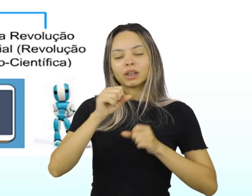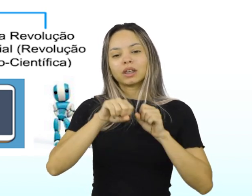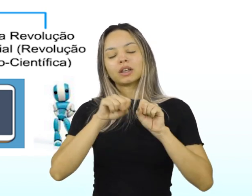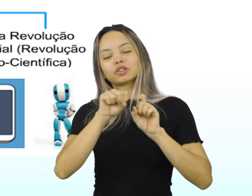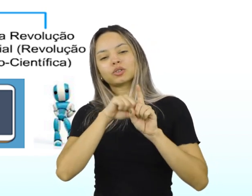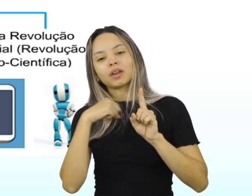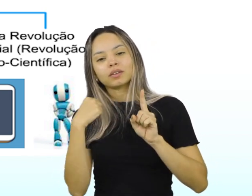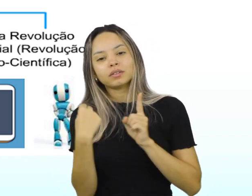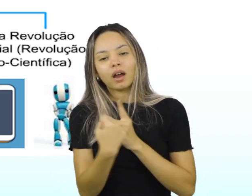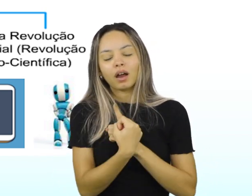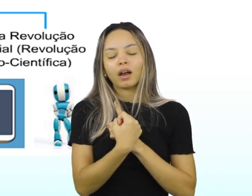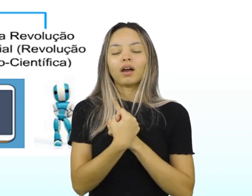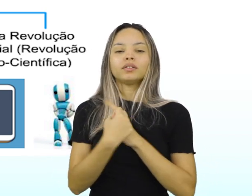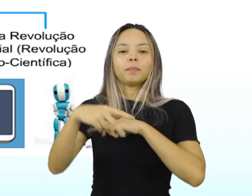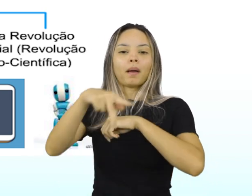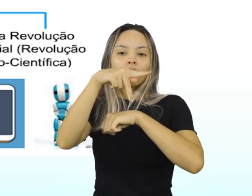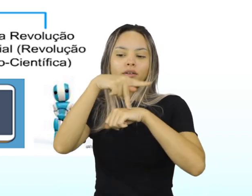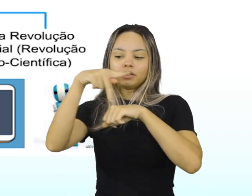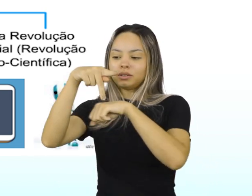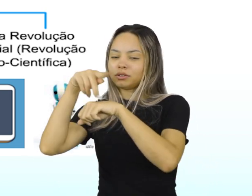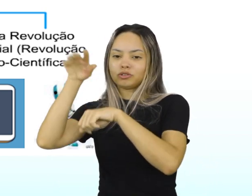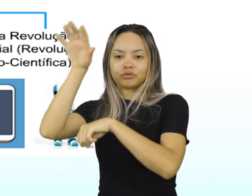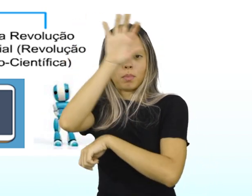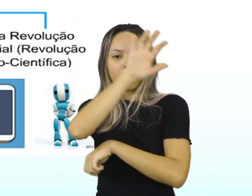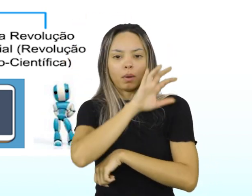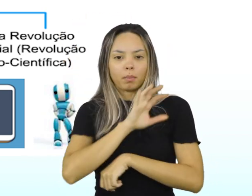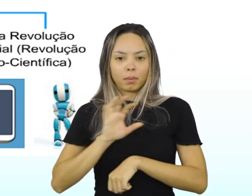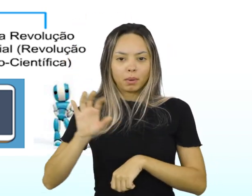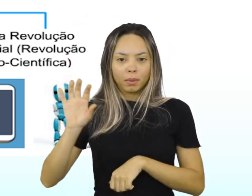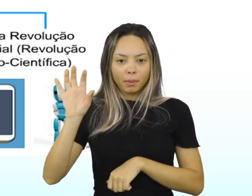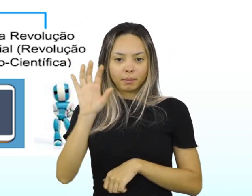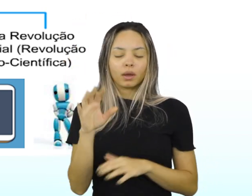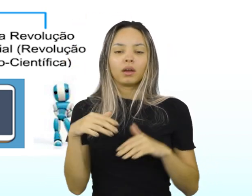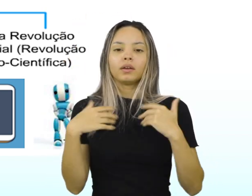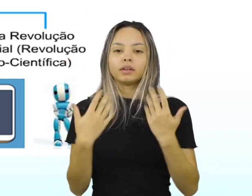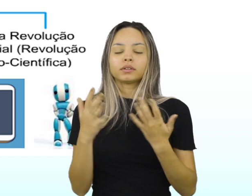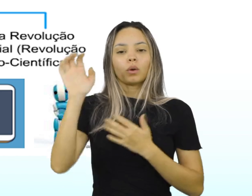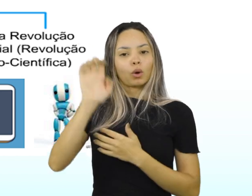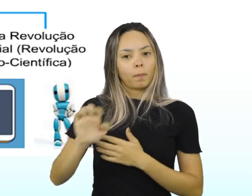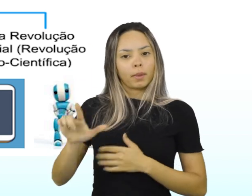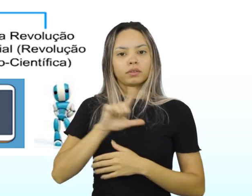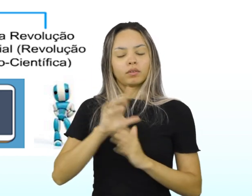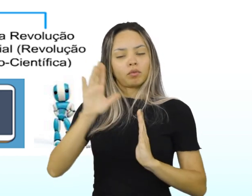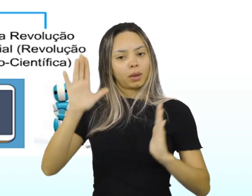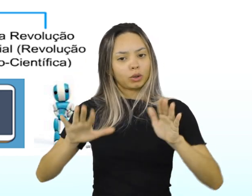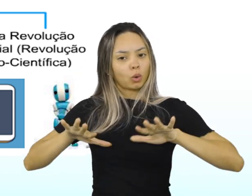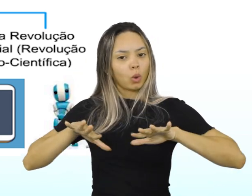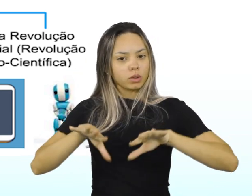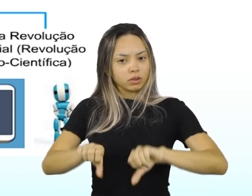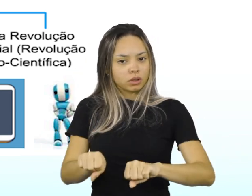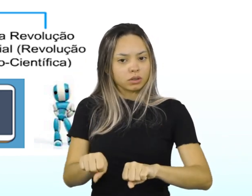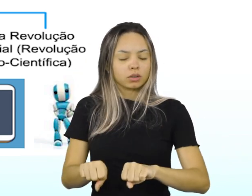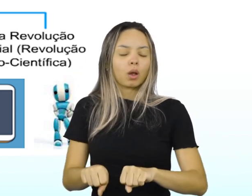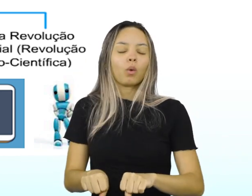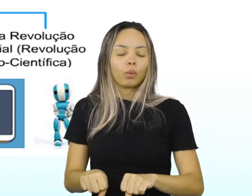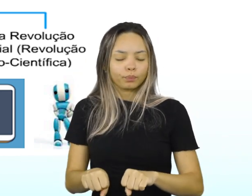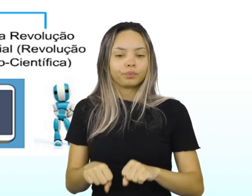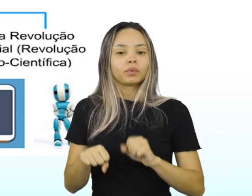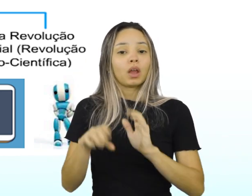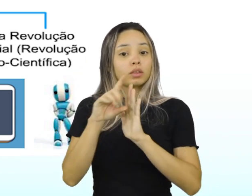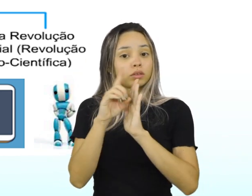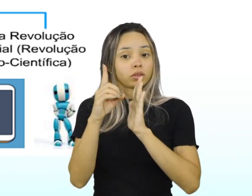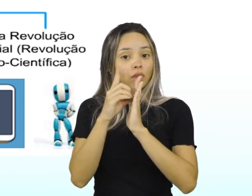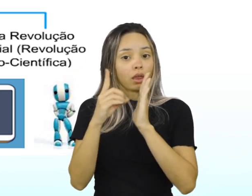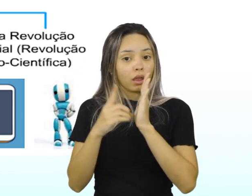entre países, ele já vem acontecendo, né? Com a expansão marítima comercial europeia, a própria colonização. Anos mais